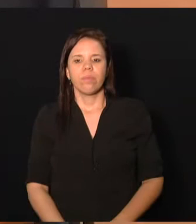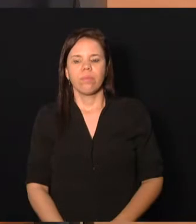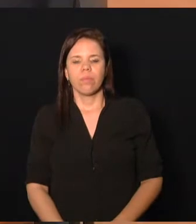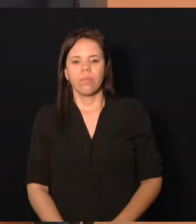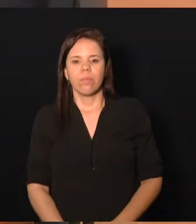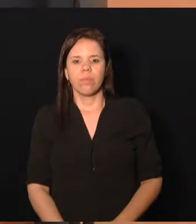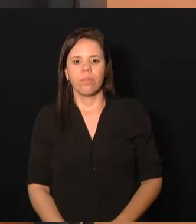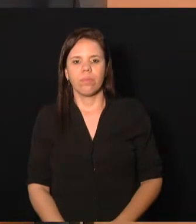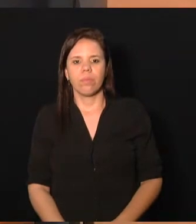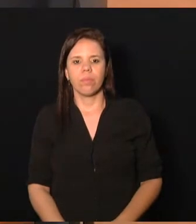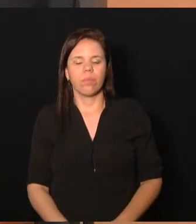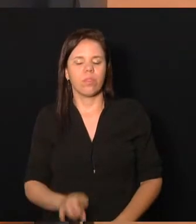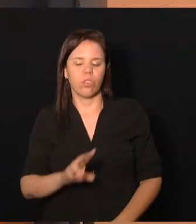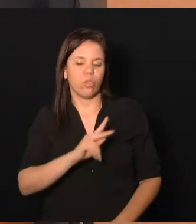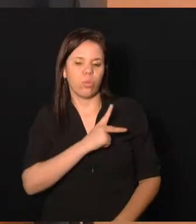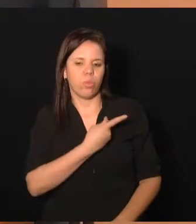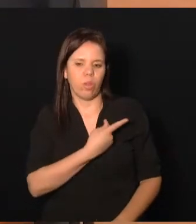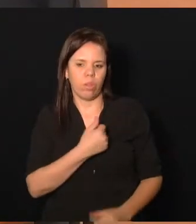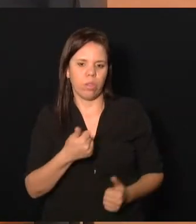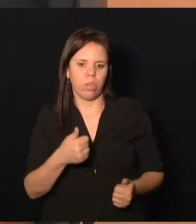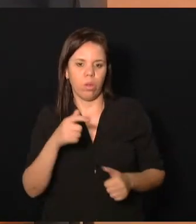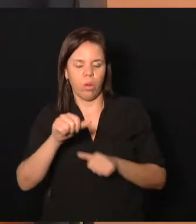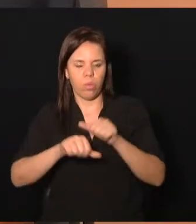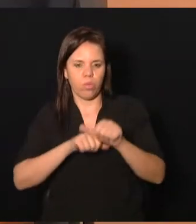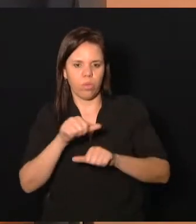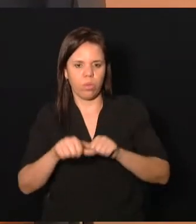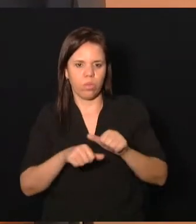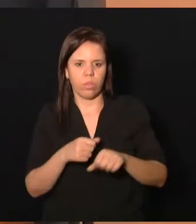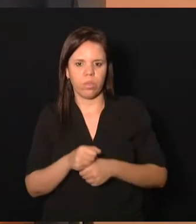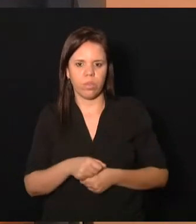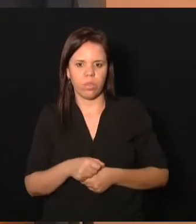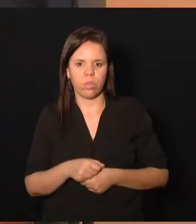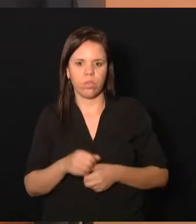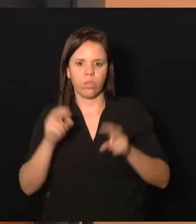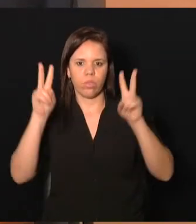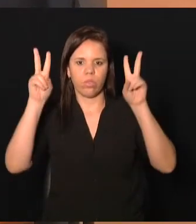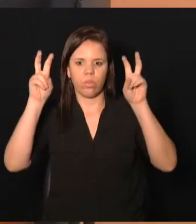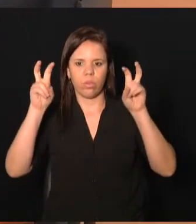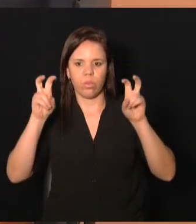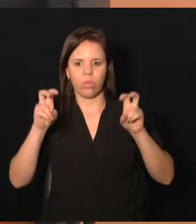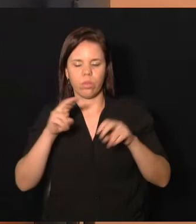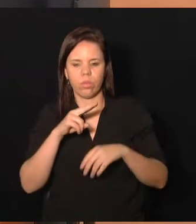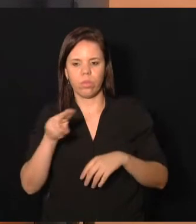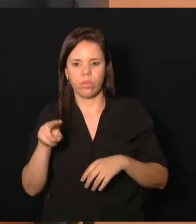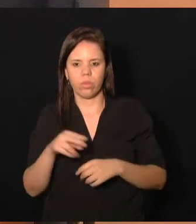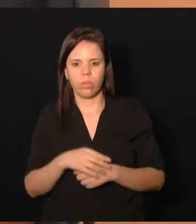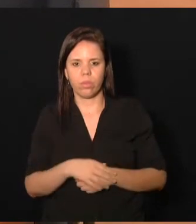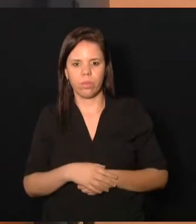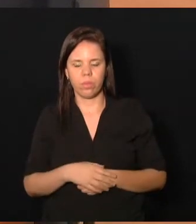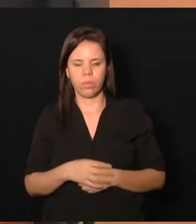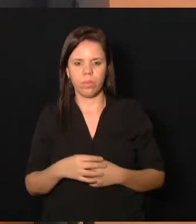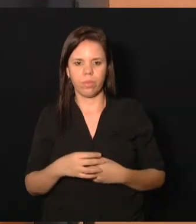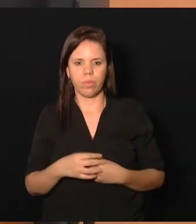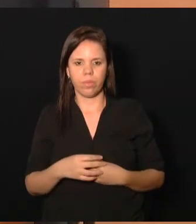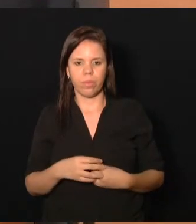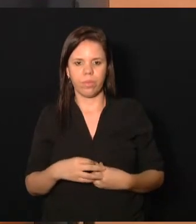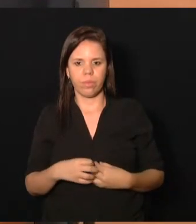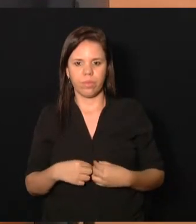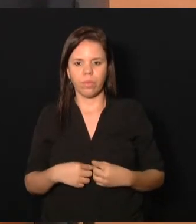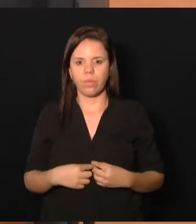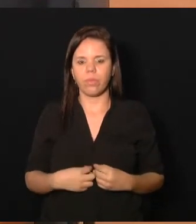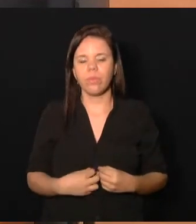Não, esse é do Paulo Haddad, esse aqui. A mudança da nomenclatura. Do regimento. Exatamente.